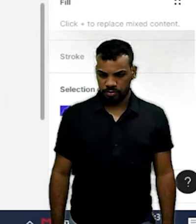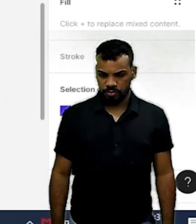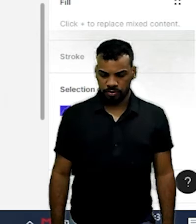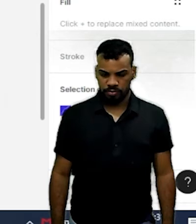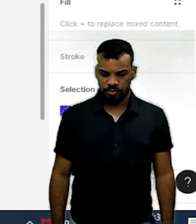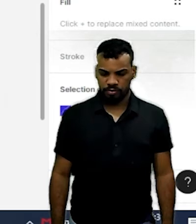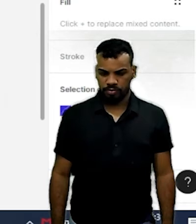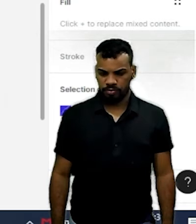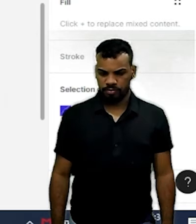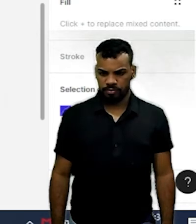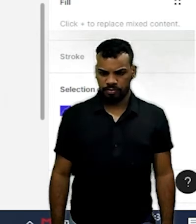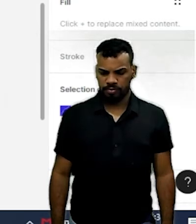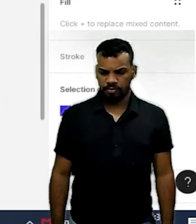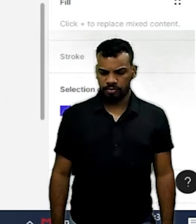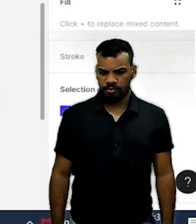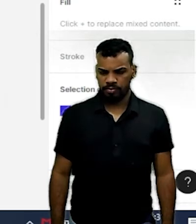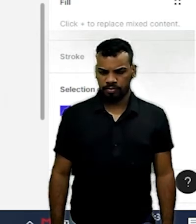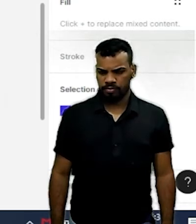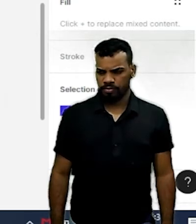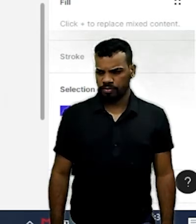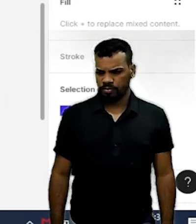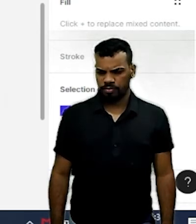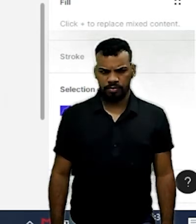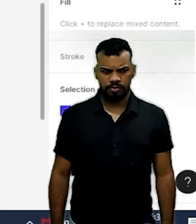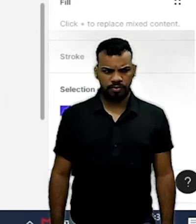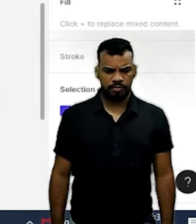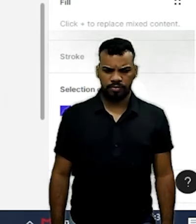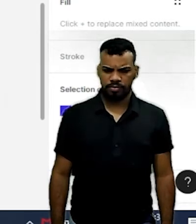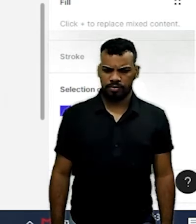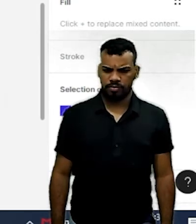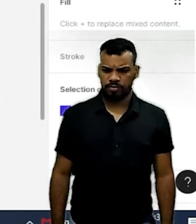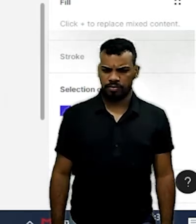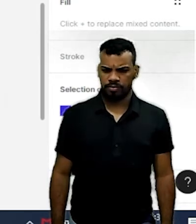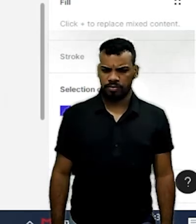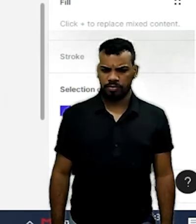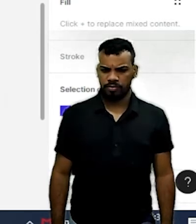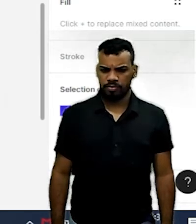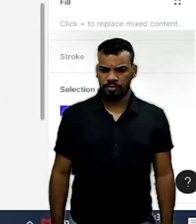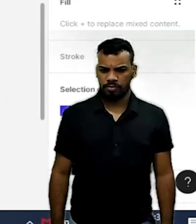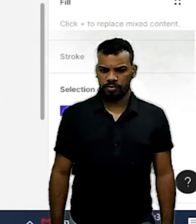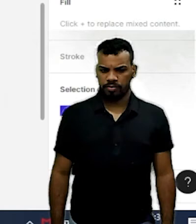Não é bom logo que vai fazer, quer mais?